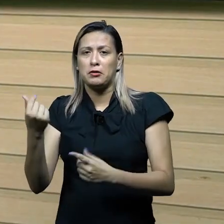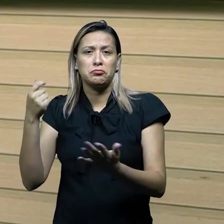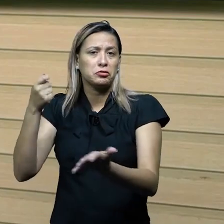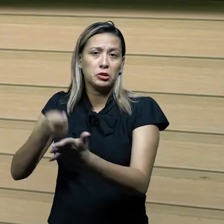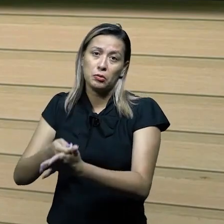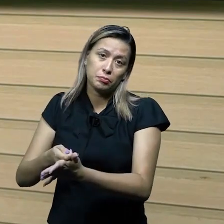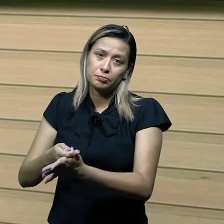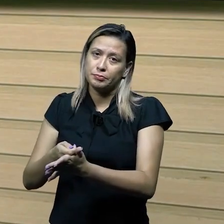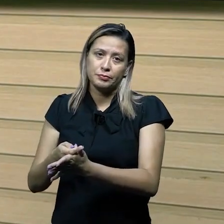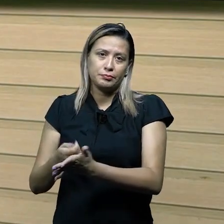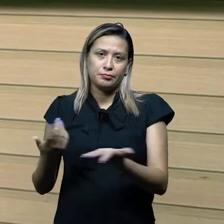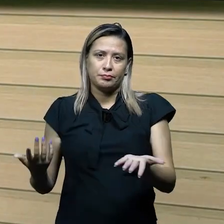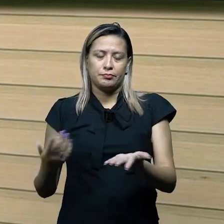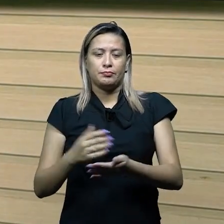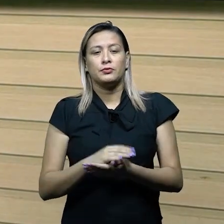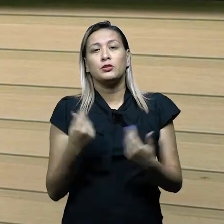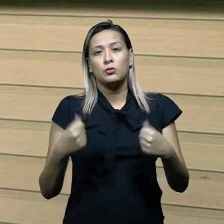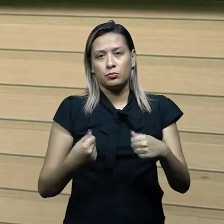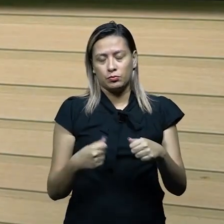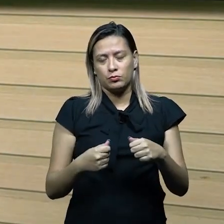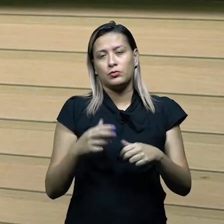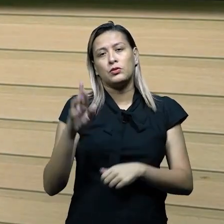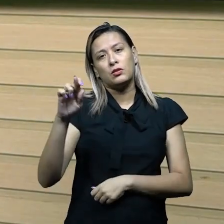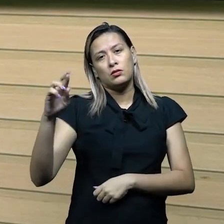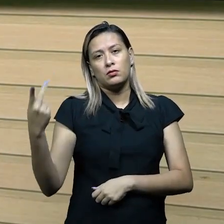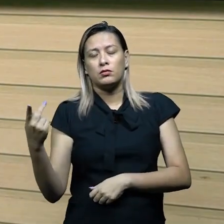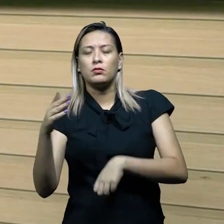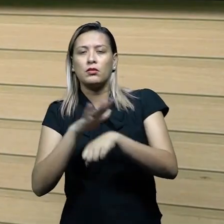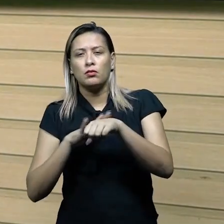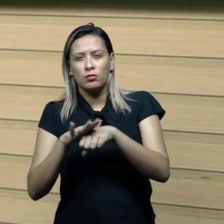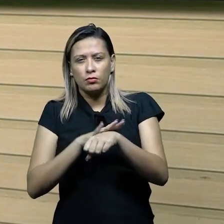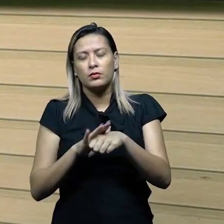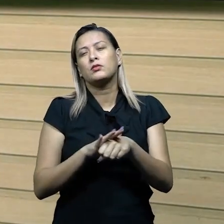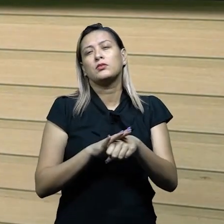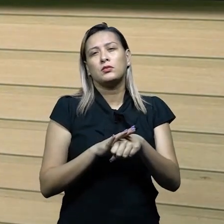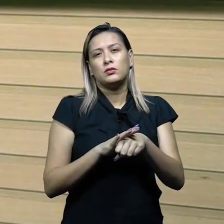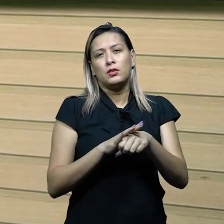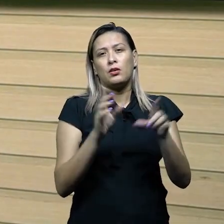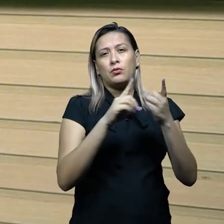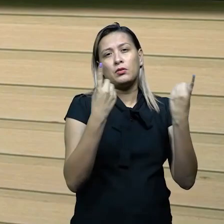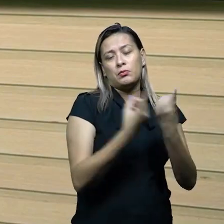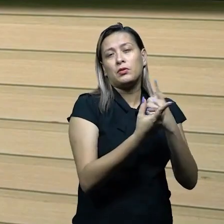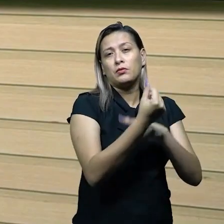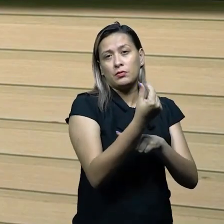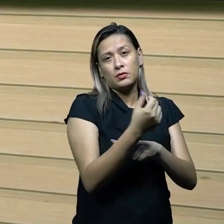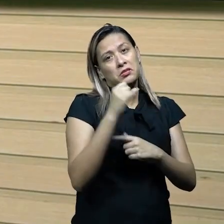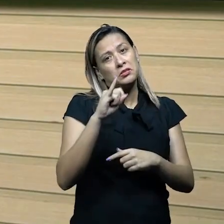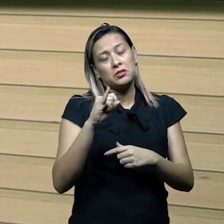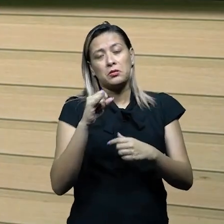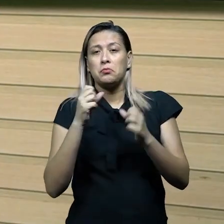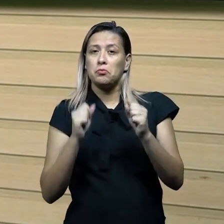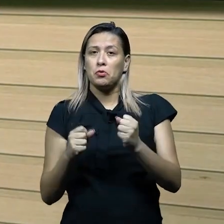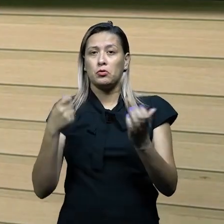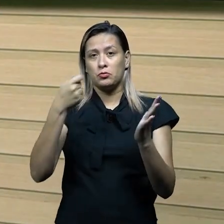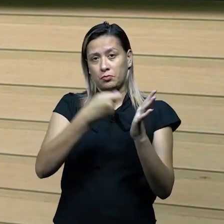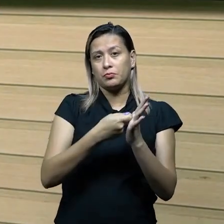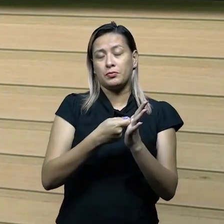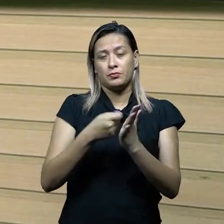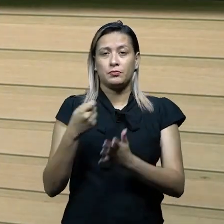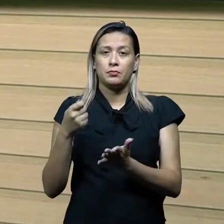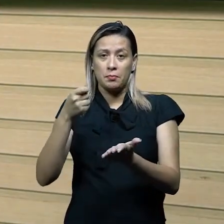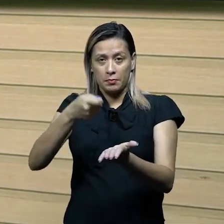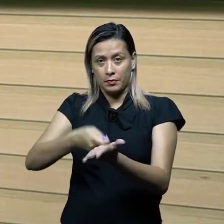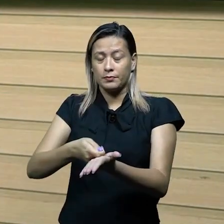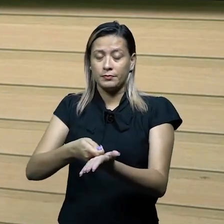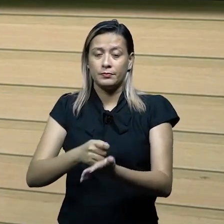gerar processo na empresa. Então é necessário que o RH ele converse com o financeiro, veja a questão realmente financeira, se há como pagar. Mas